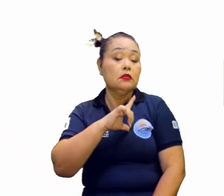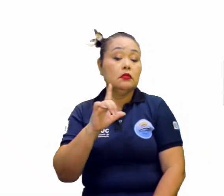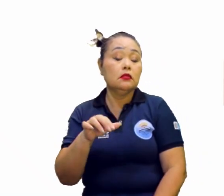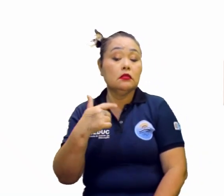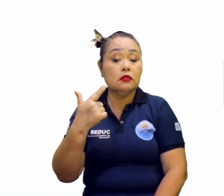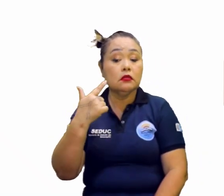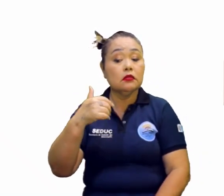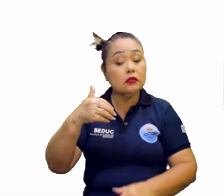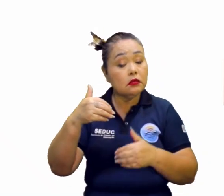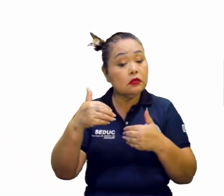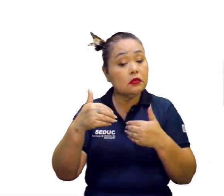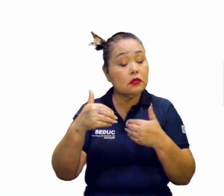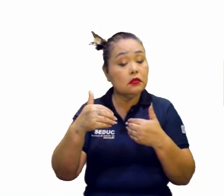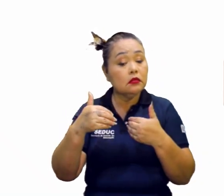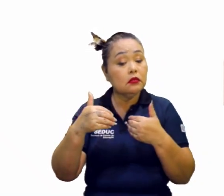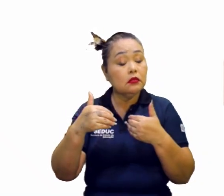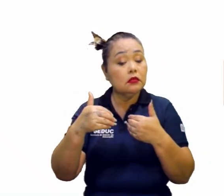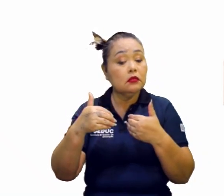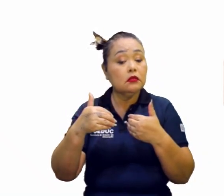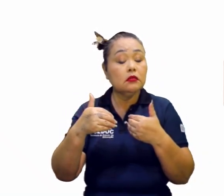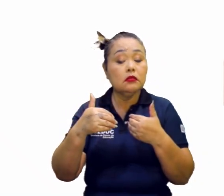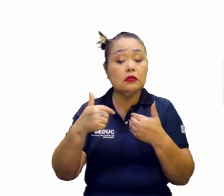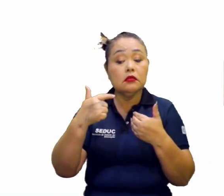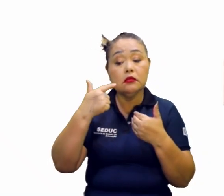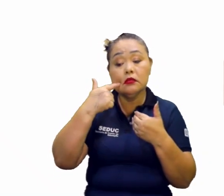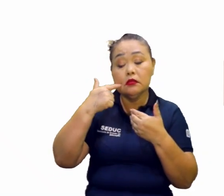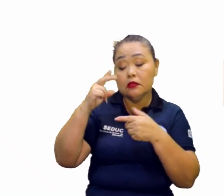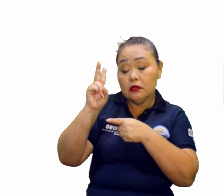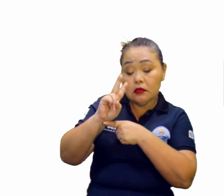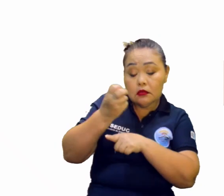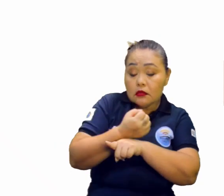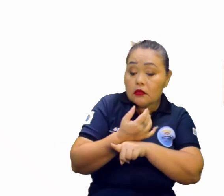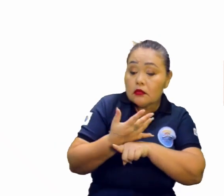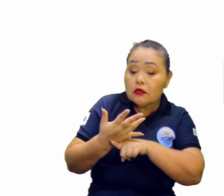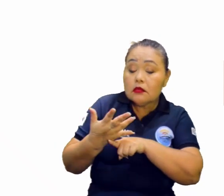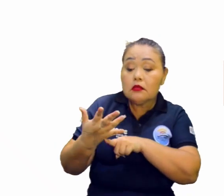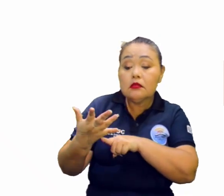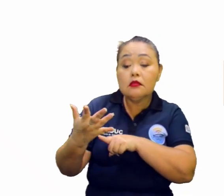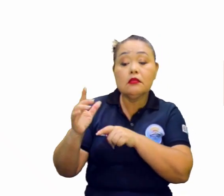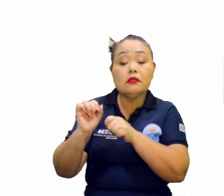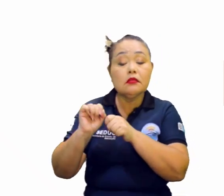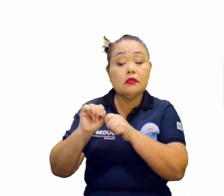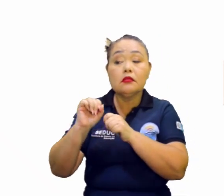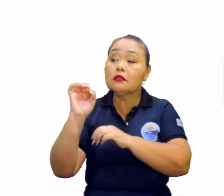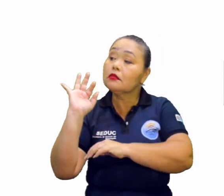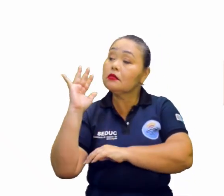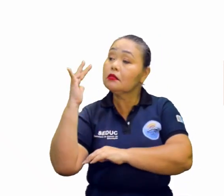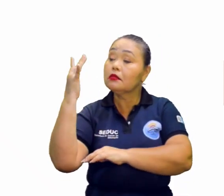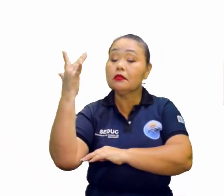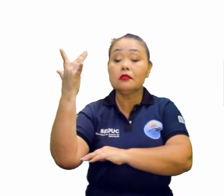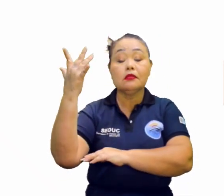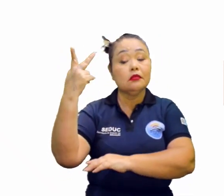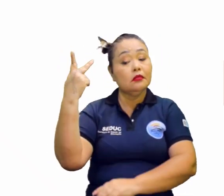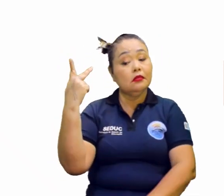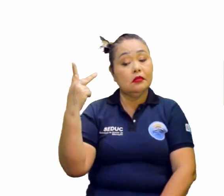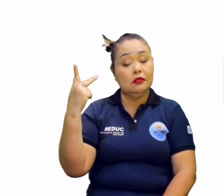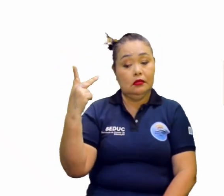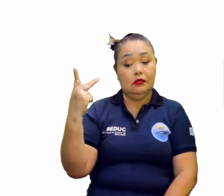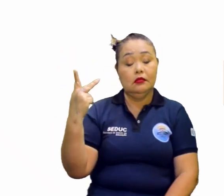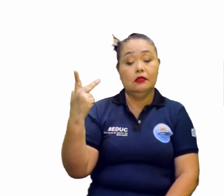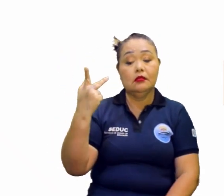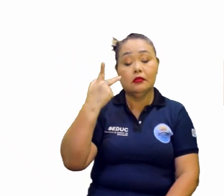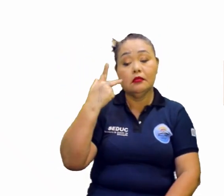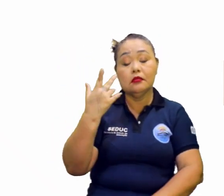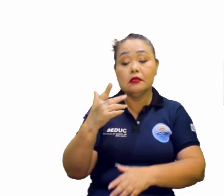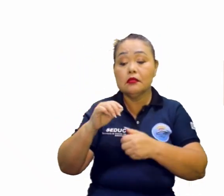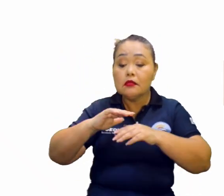levando a minha cultura, a minha espécie arbórea, né, para a implantação naquele